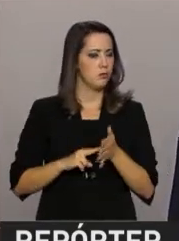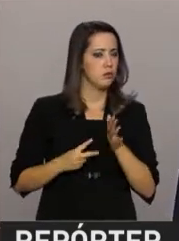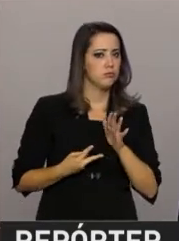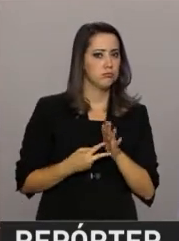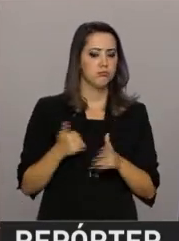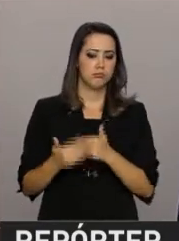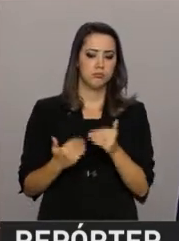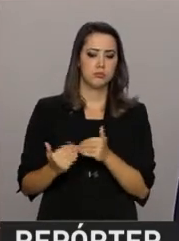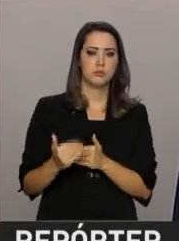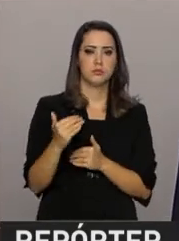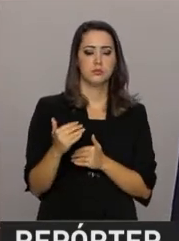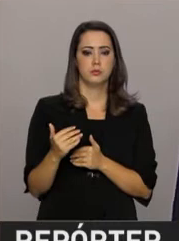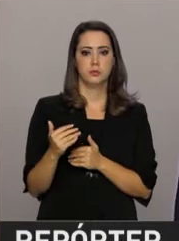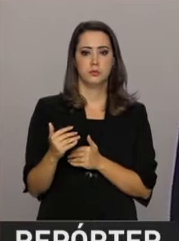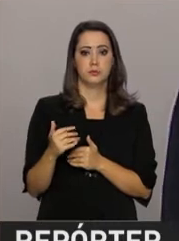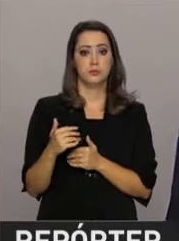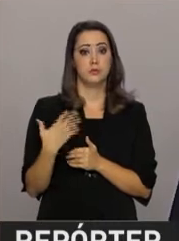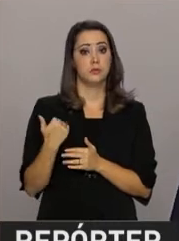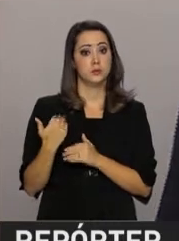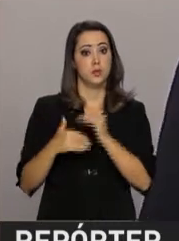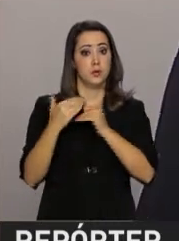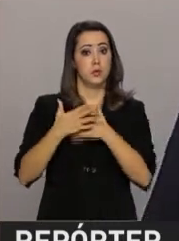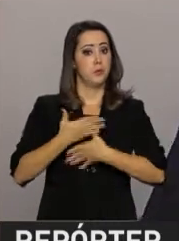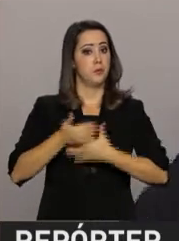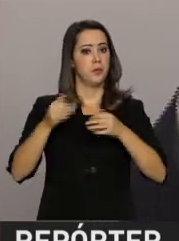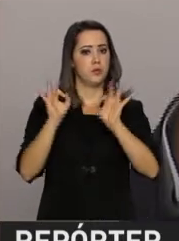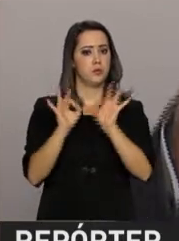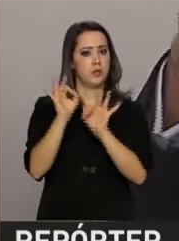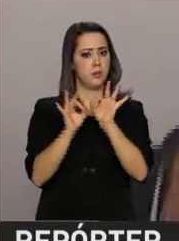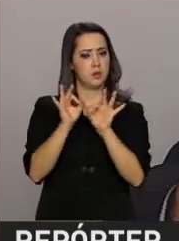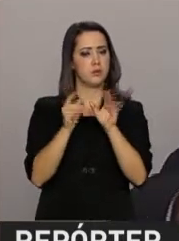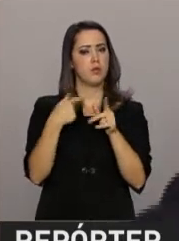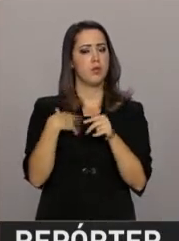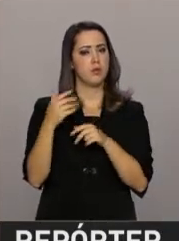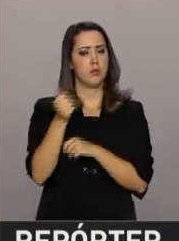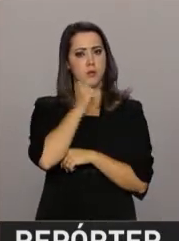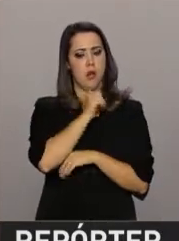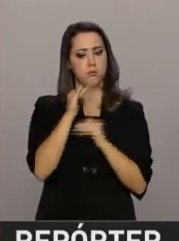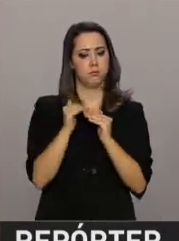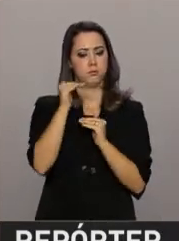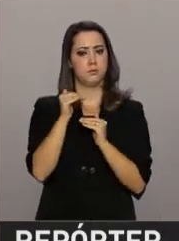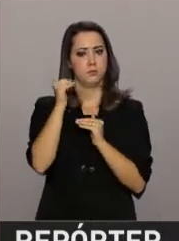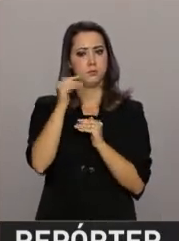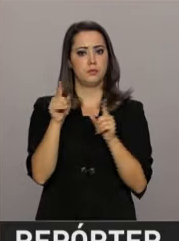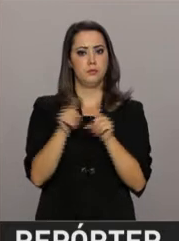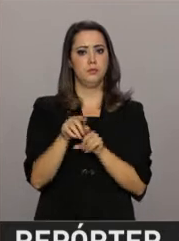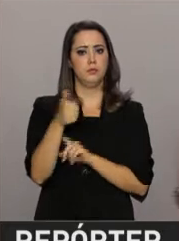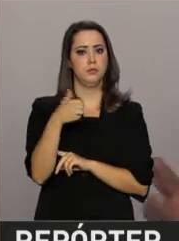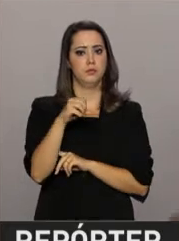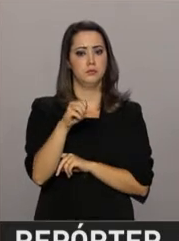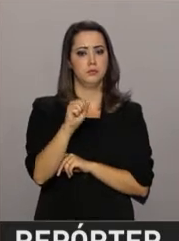uma uma ascensão digamos jurídica da mulher naquele momento da constituição de 88